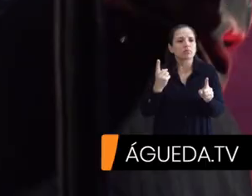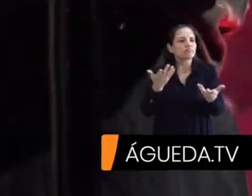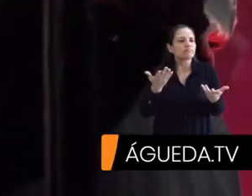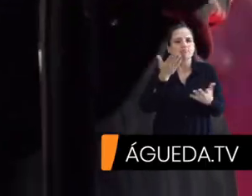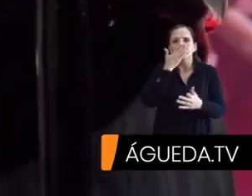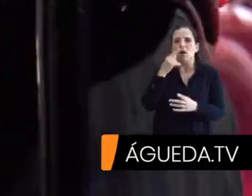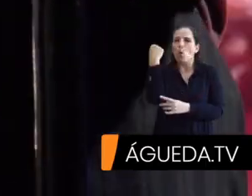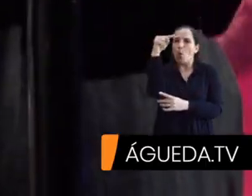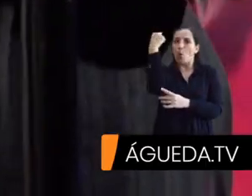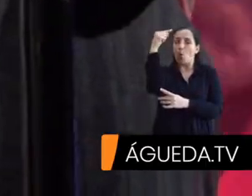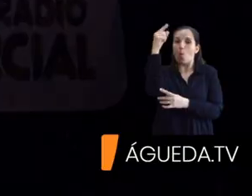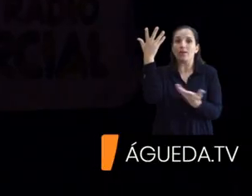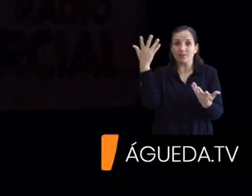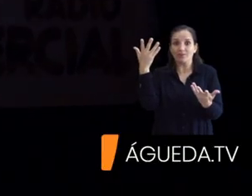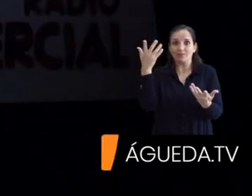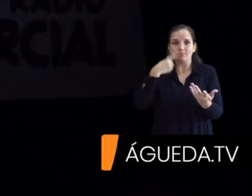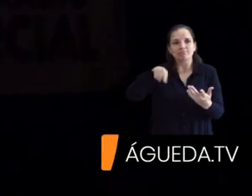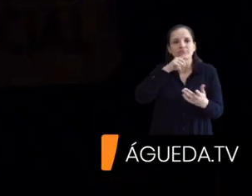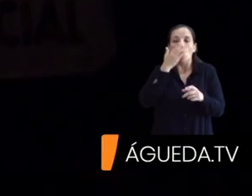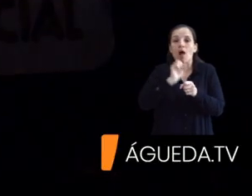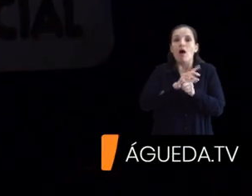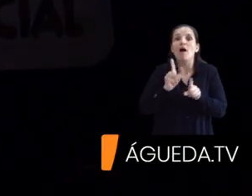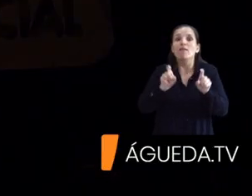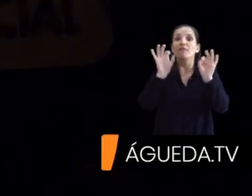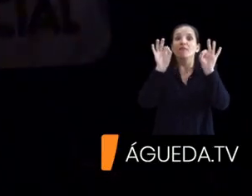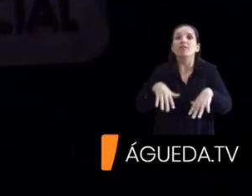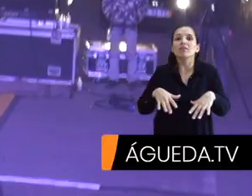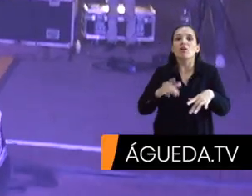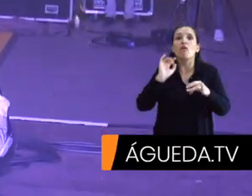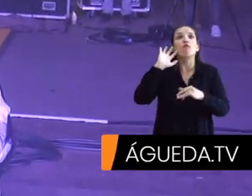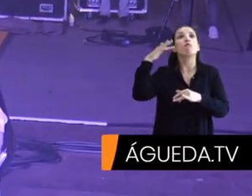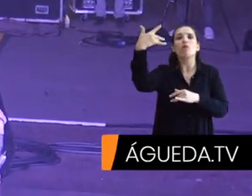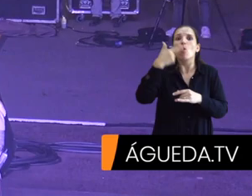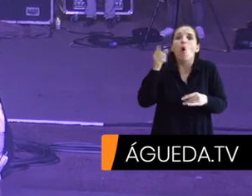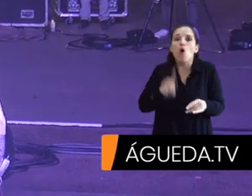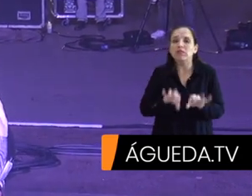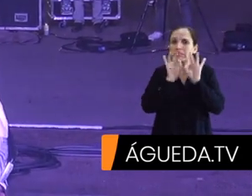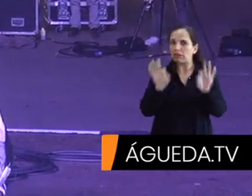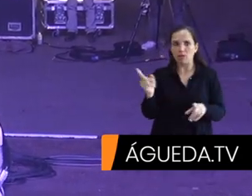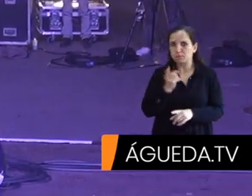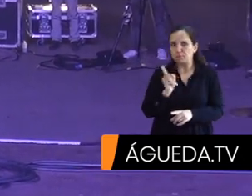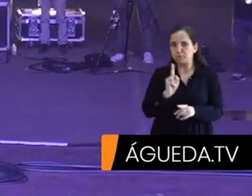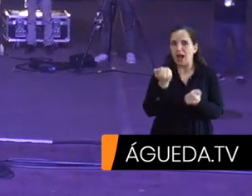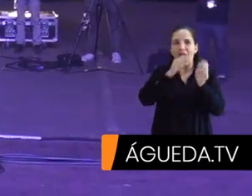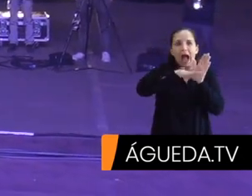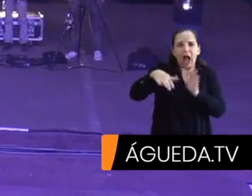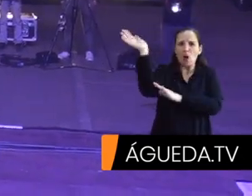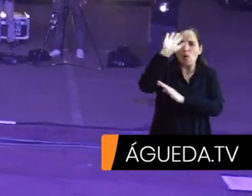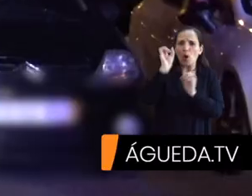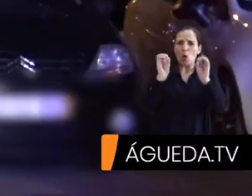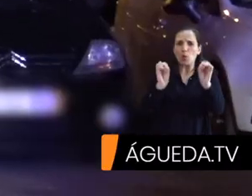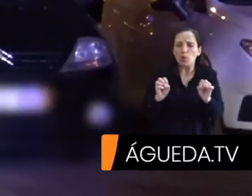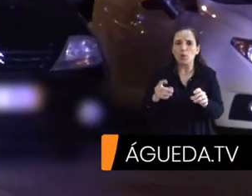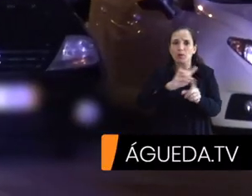ser provavelmente único, não é? Assim que esta cena da pandemia passar, nunca mais vamos ter a oportunidade de tocar para carros a acenar com